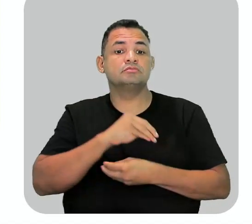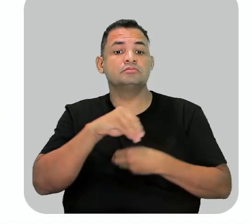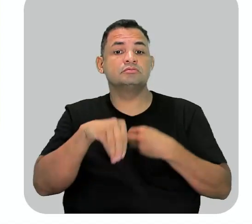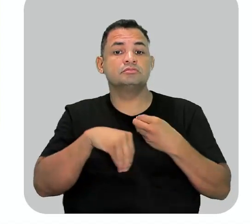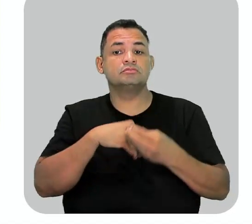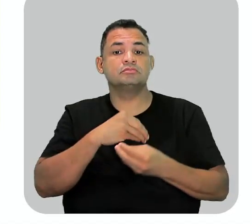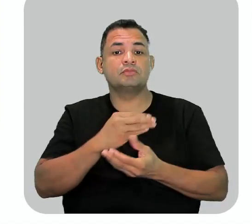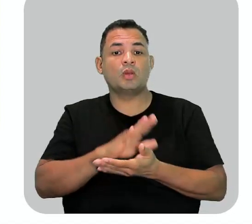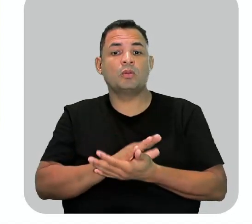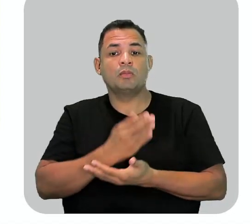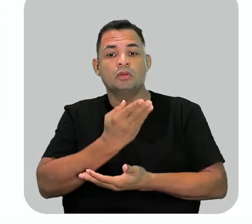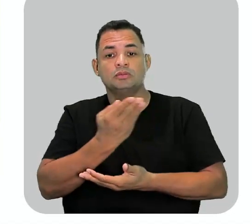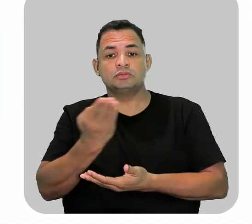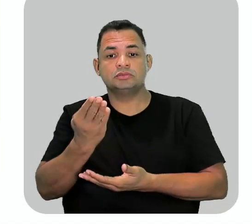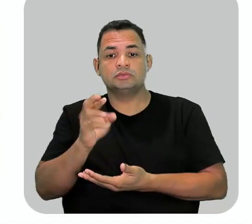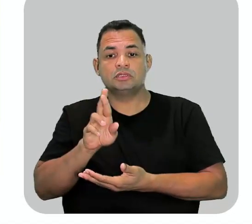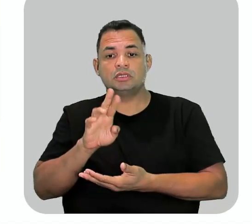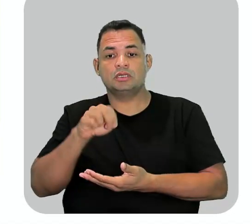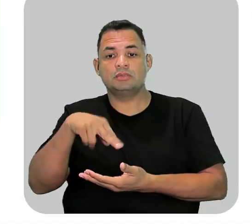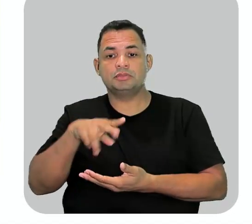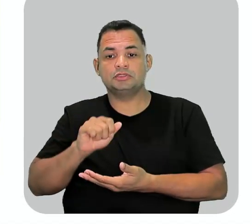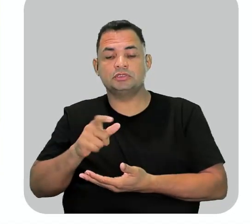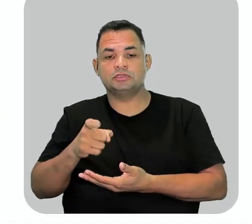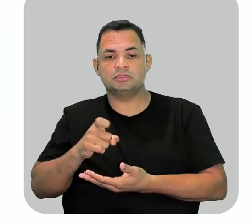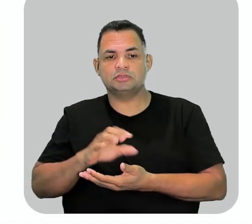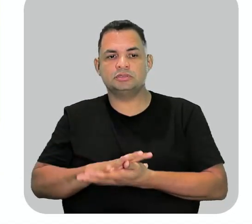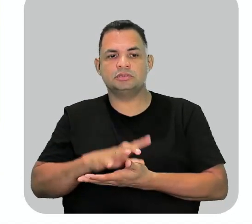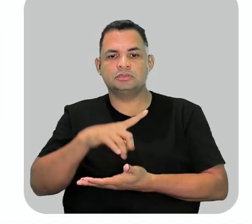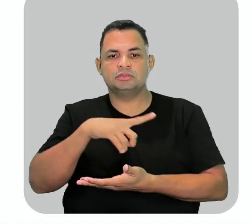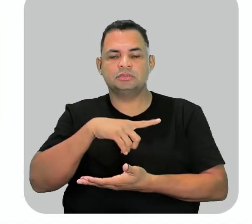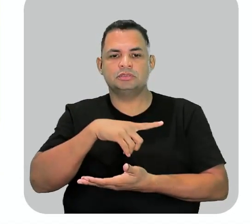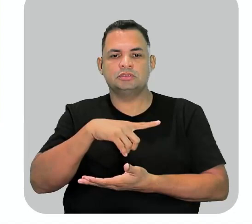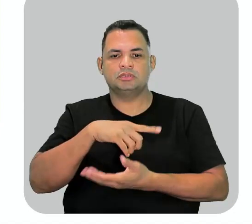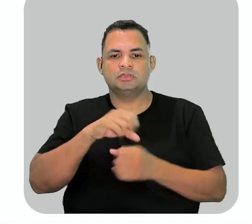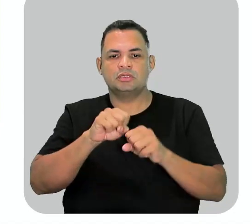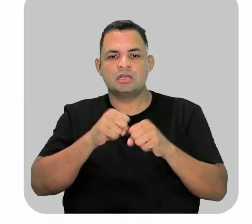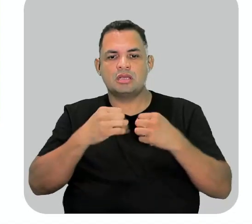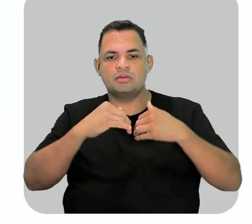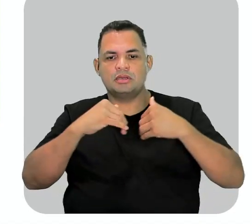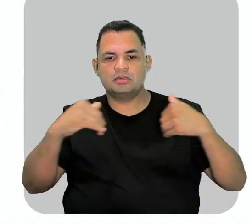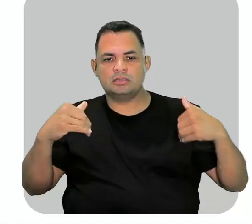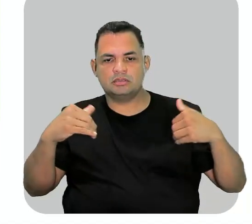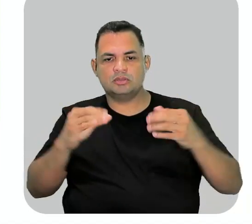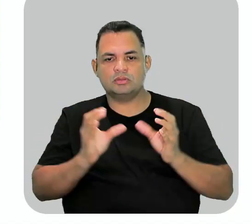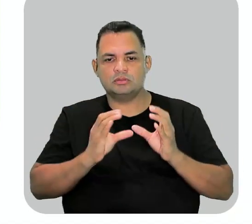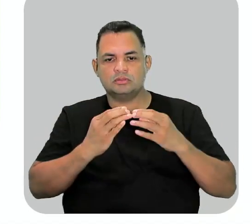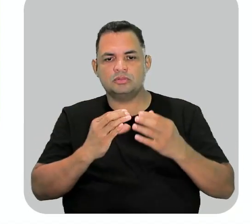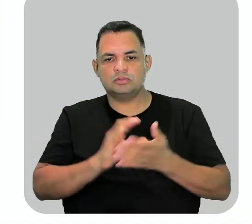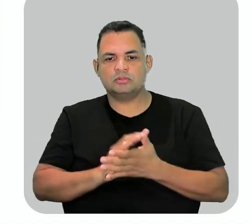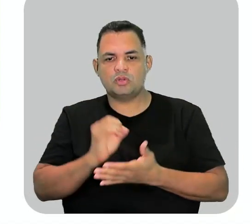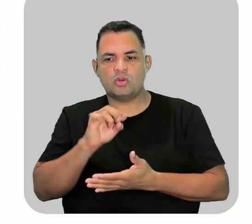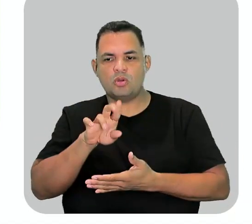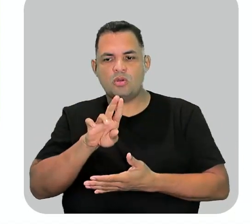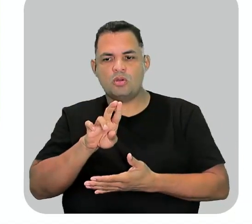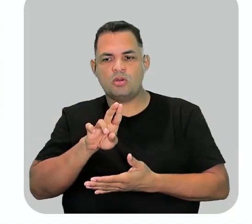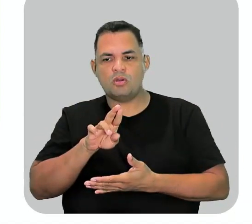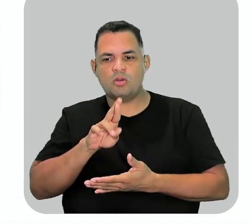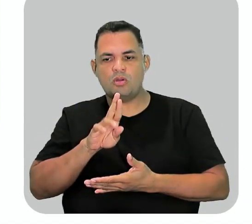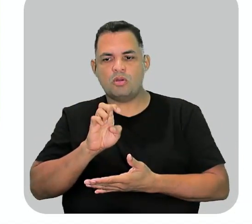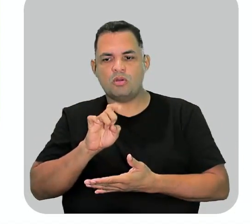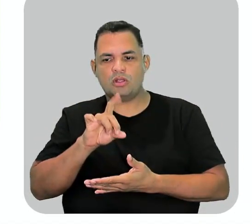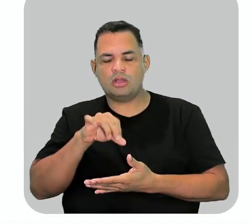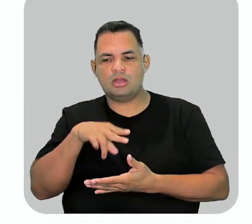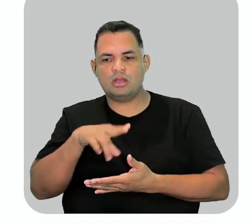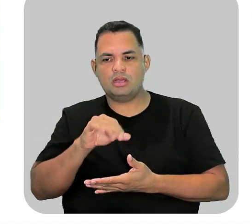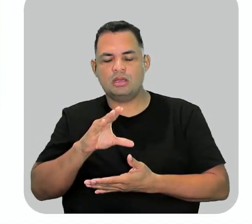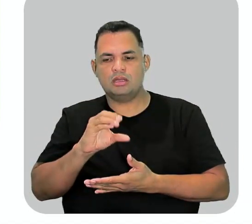de Grignard ele vai vir e vai ter a quebra de ligação aqui com o grupo orgânico, aonde o nosso grupo,